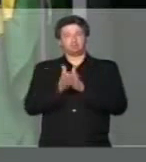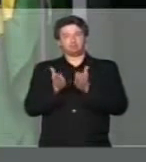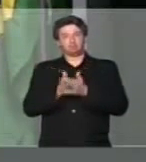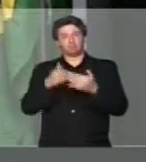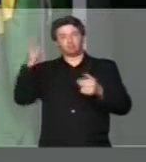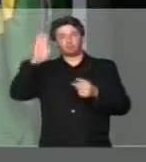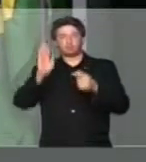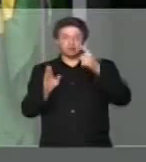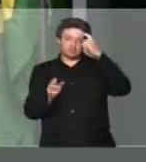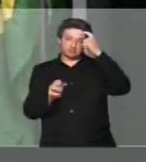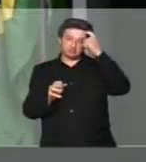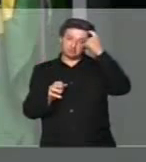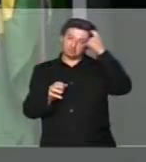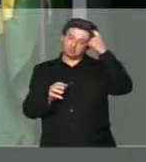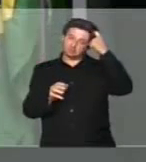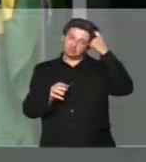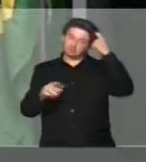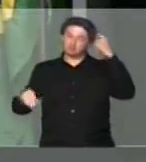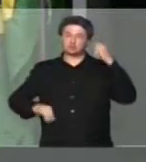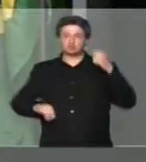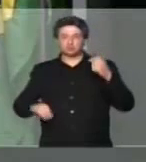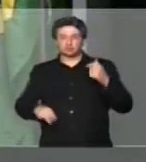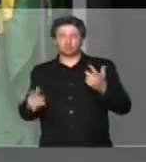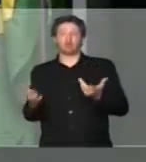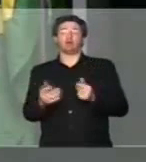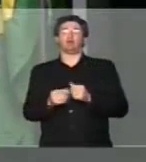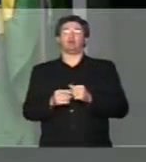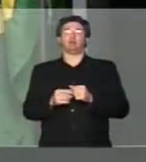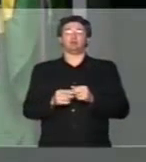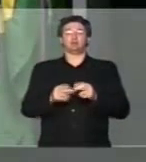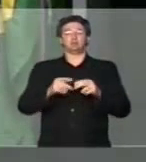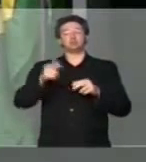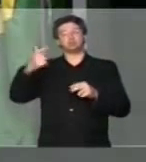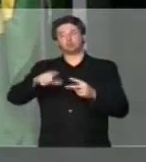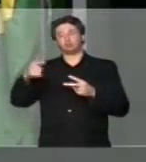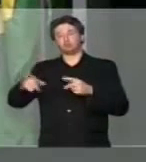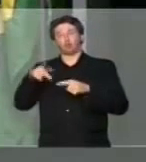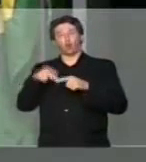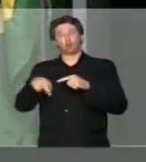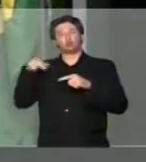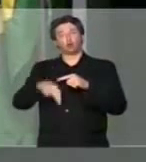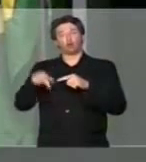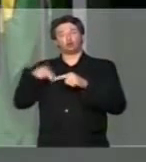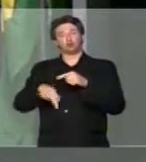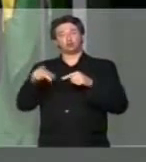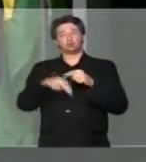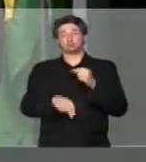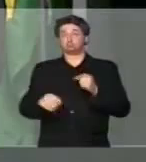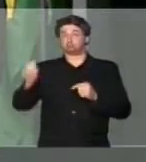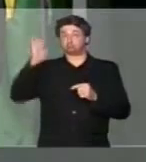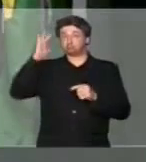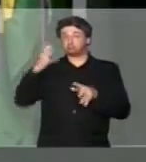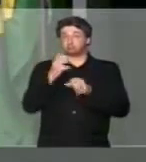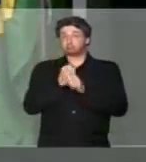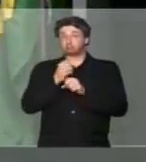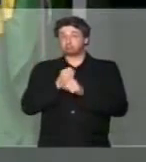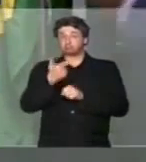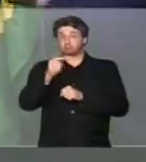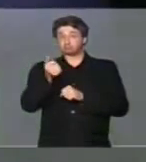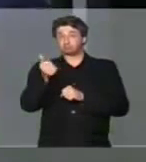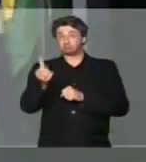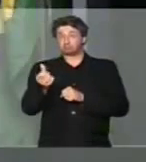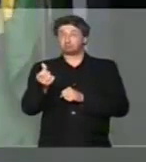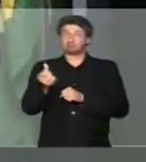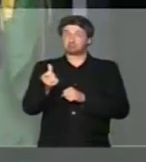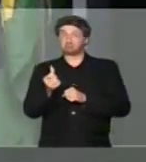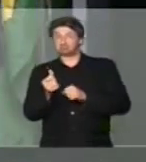desse país, vem sofrendo com sucessivos cortes. A previsão orçamentária de 16, na